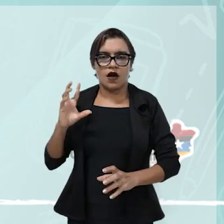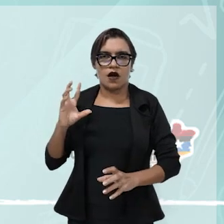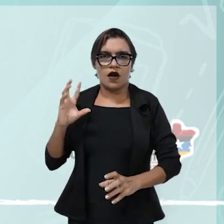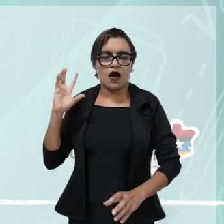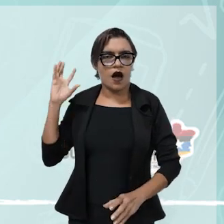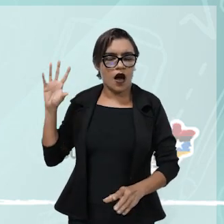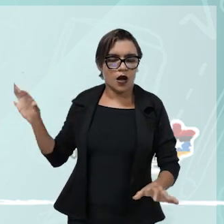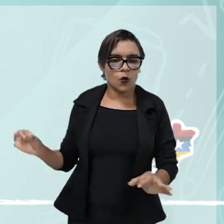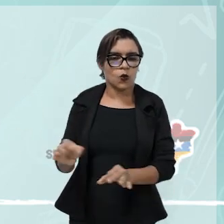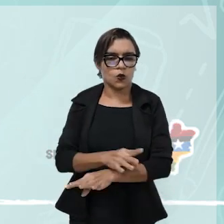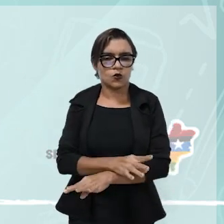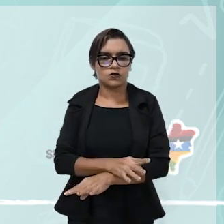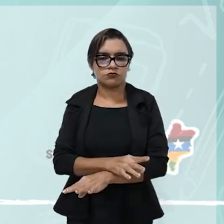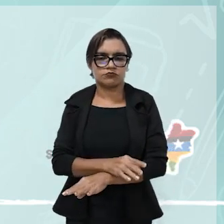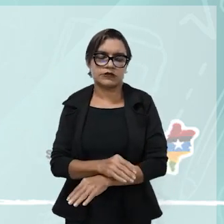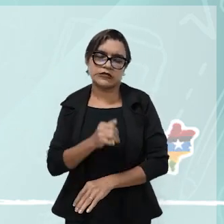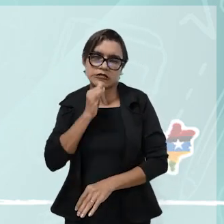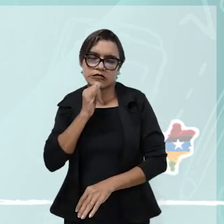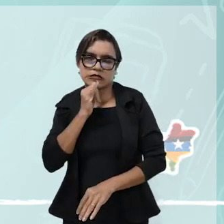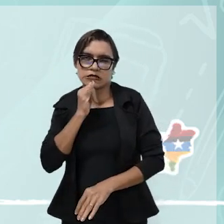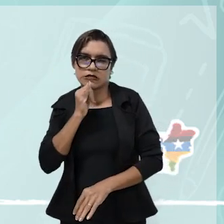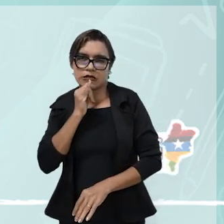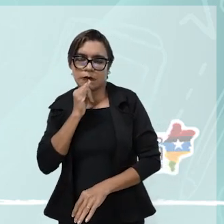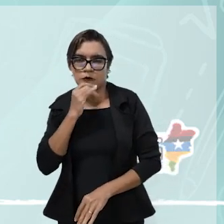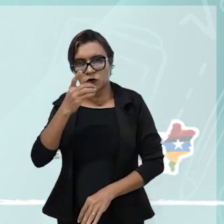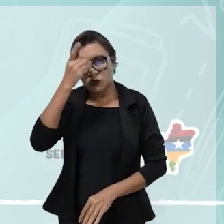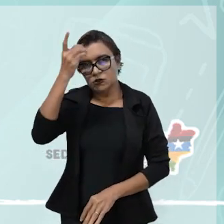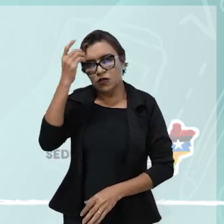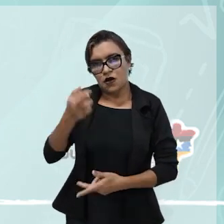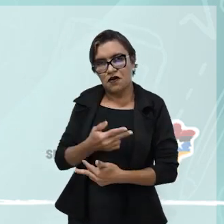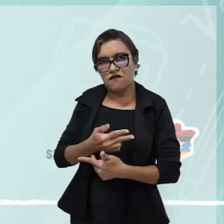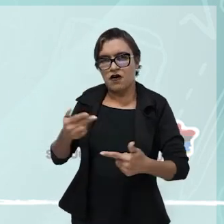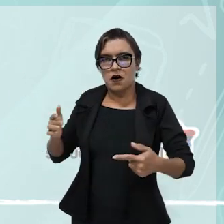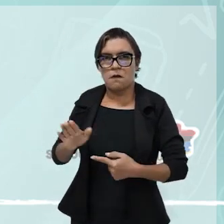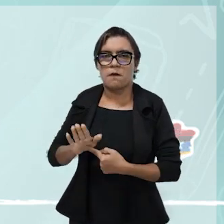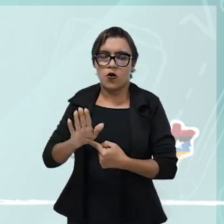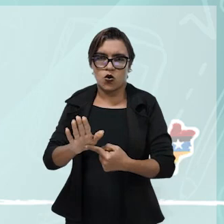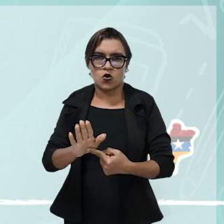vem aí de uma decadência, de uma cadência de ideias, e aí ele